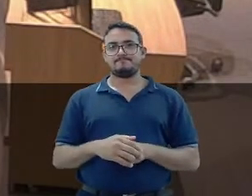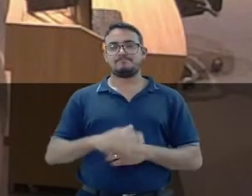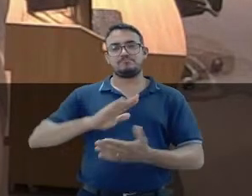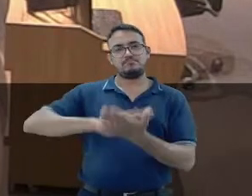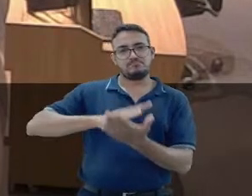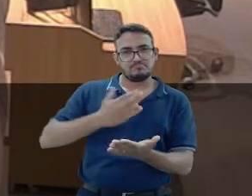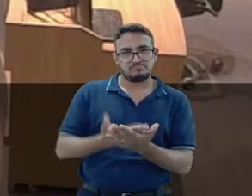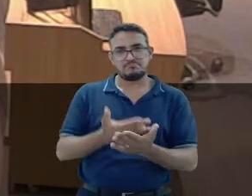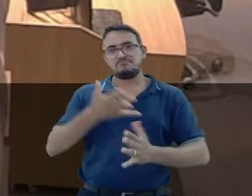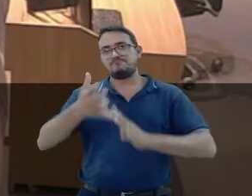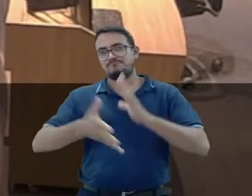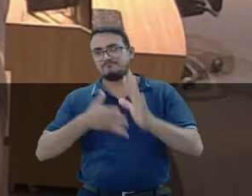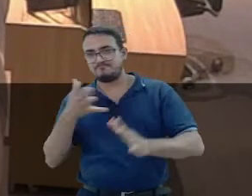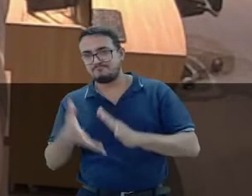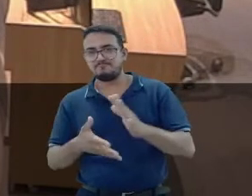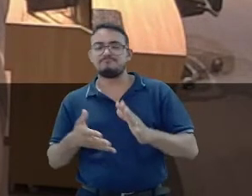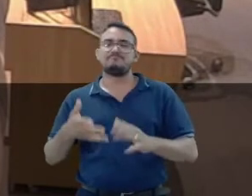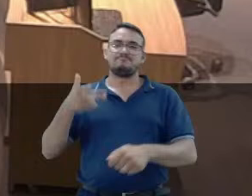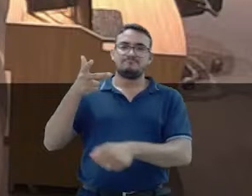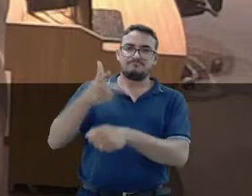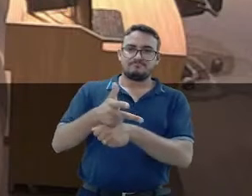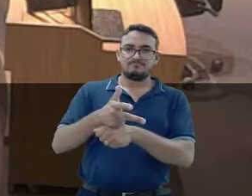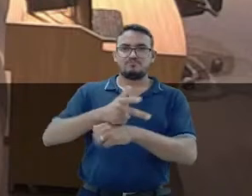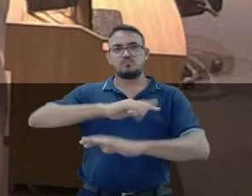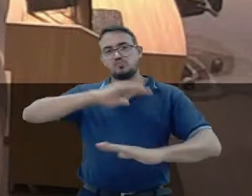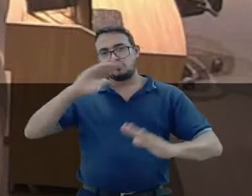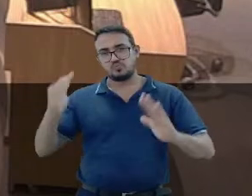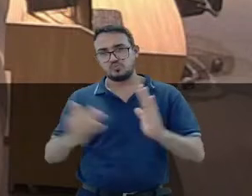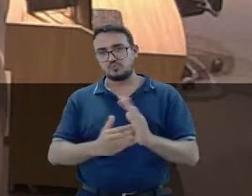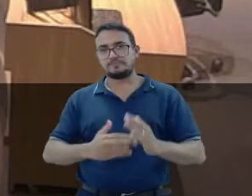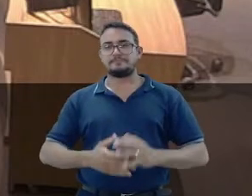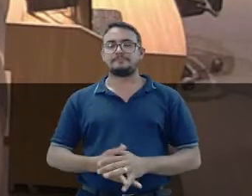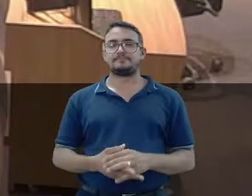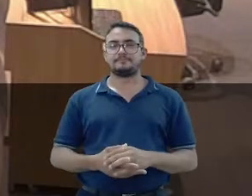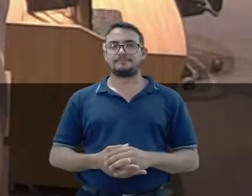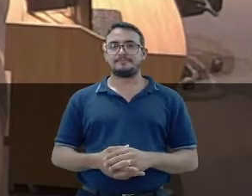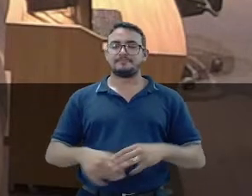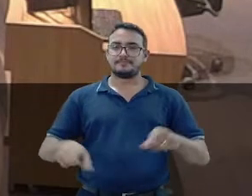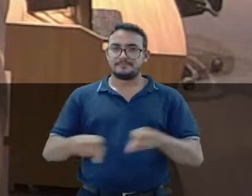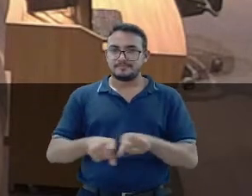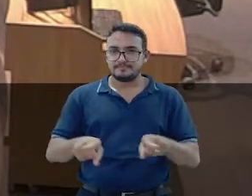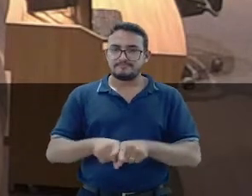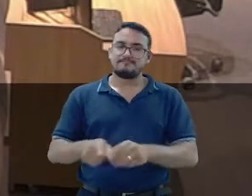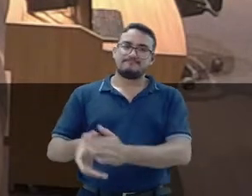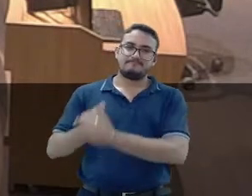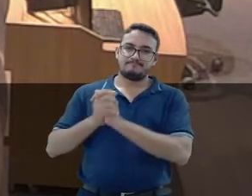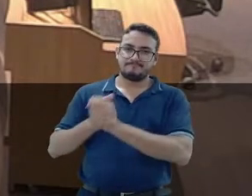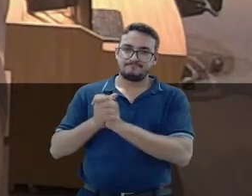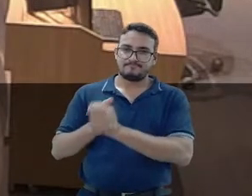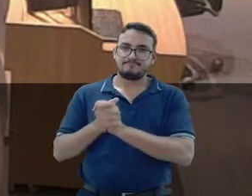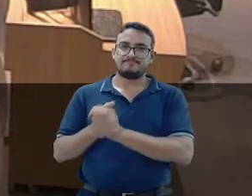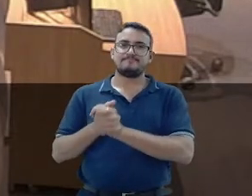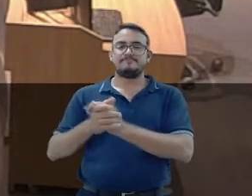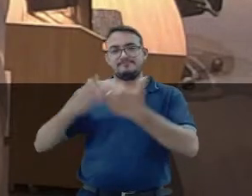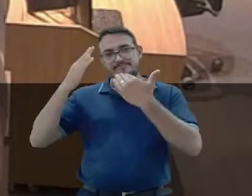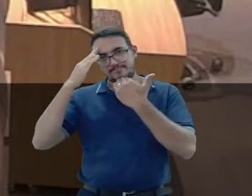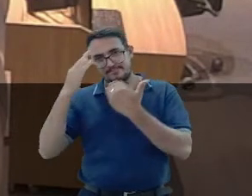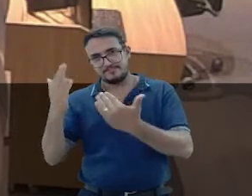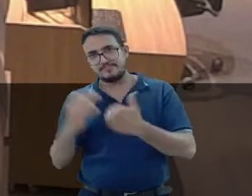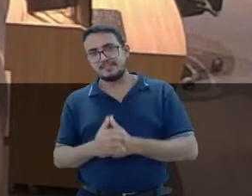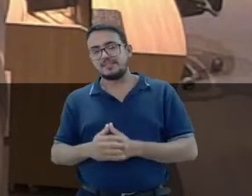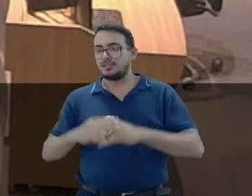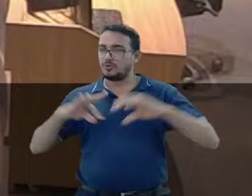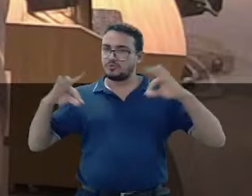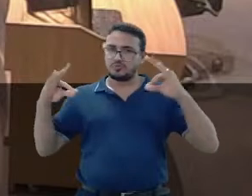interpretação em Libras, da transmissão, também a nossa saudação, os nossos agradecimentos aos que